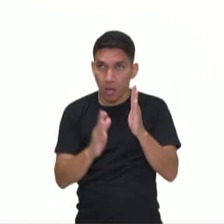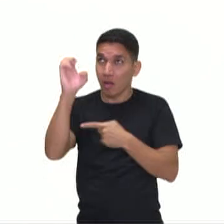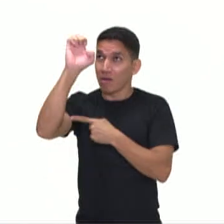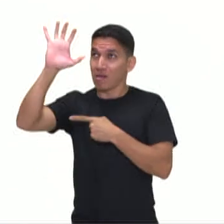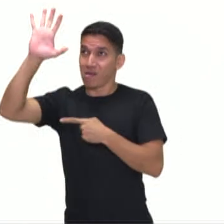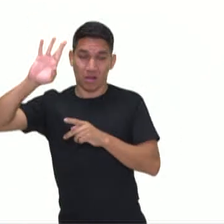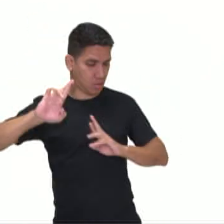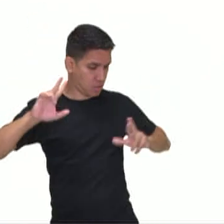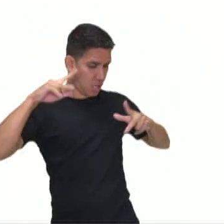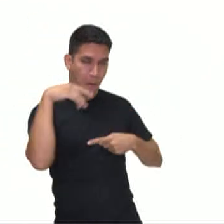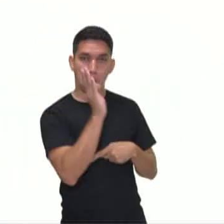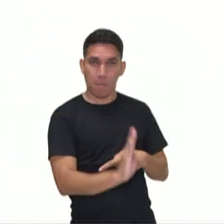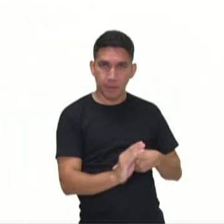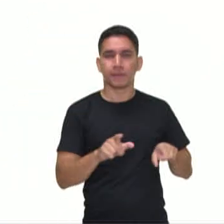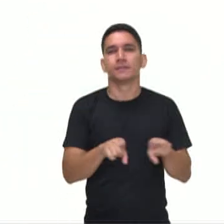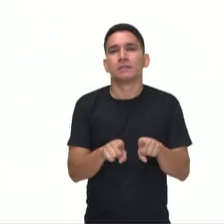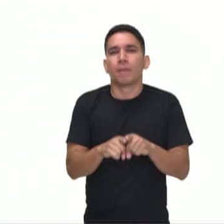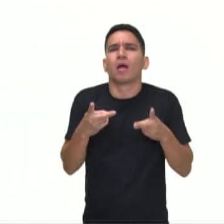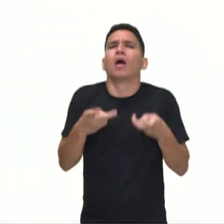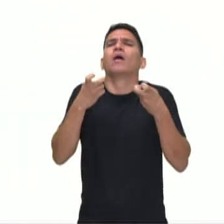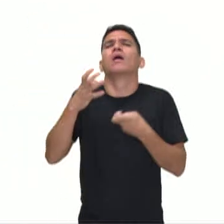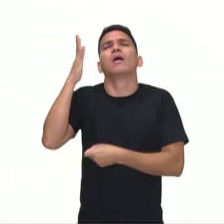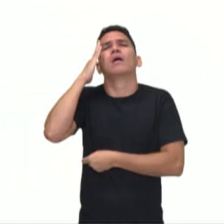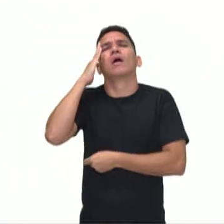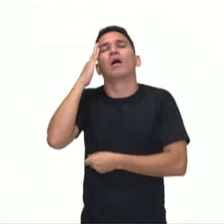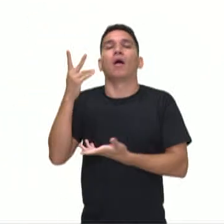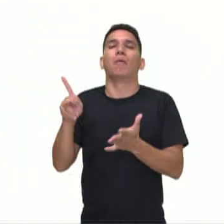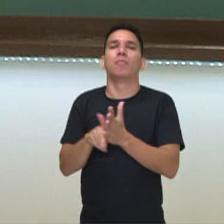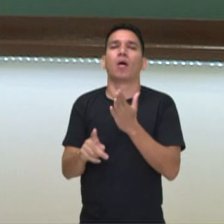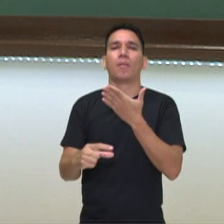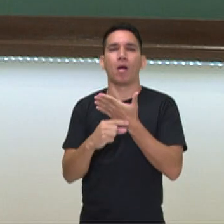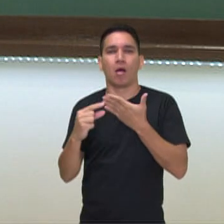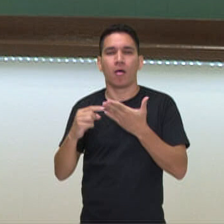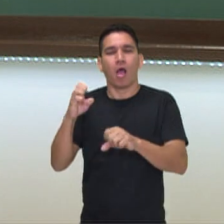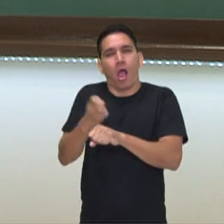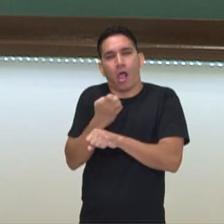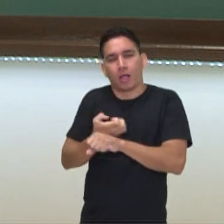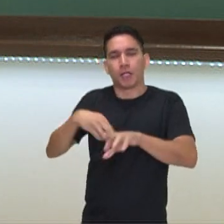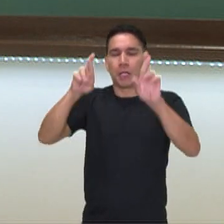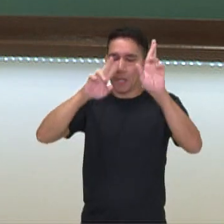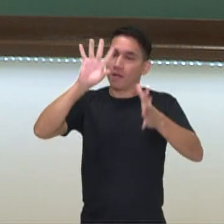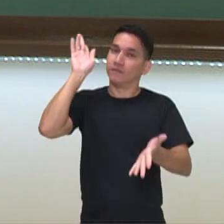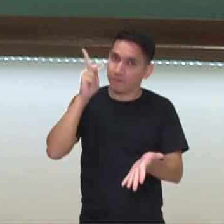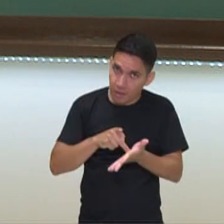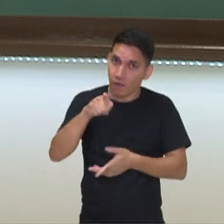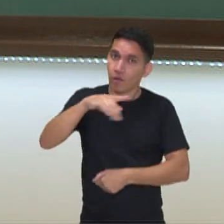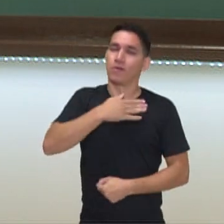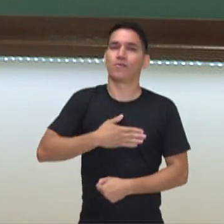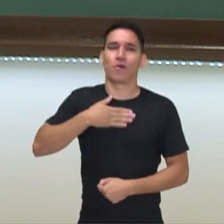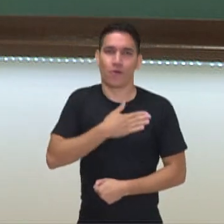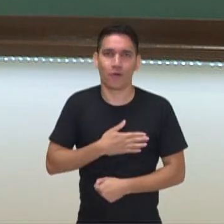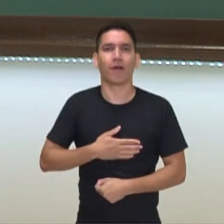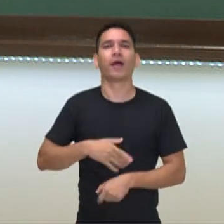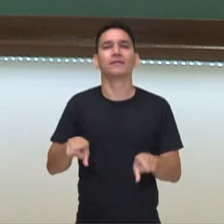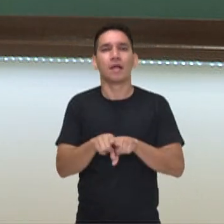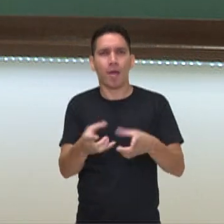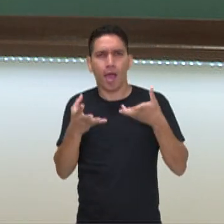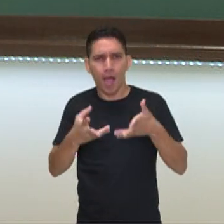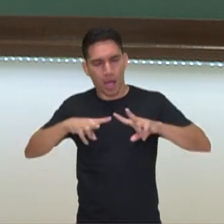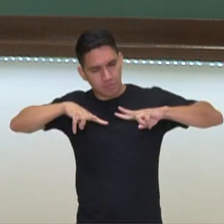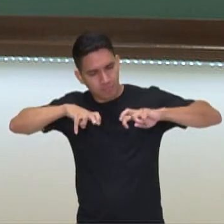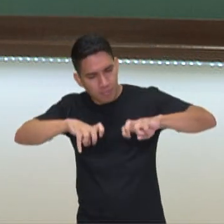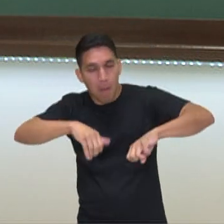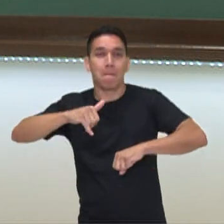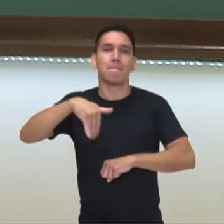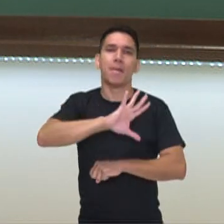brasileiro. Conhecemos um pouco sobre a vida e obra de Antônio Francisco Lisboa. Eu espero realmente que vocês tenham gostado e que queiram aprofundar ainda